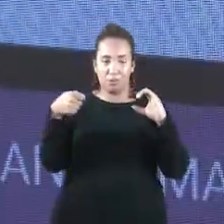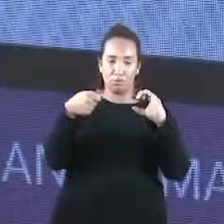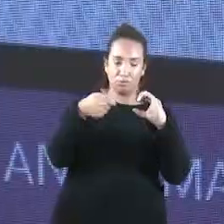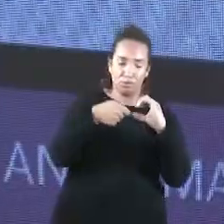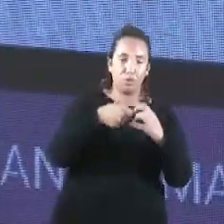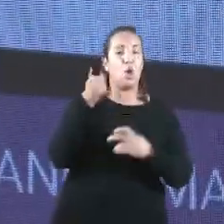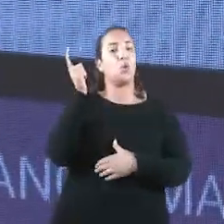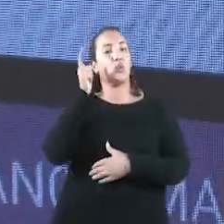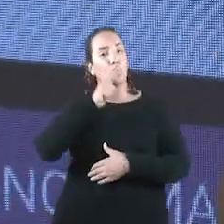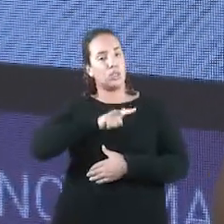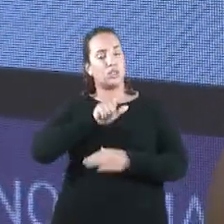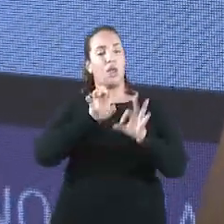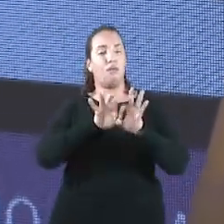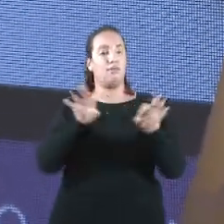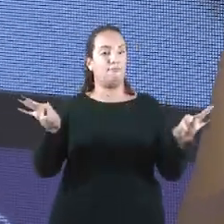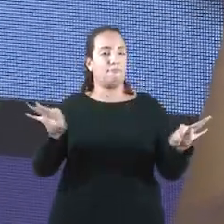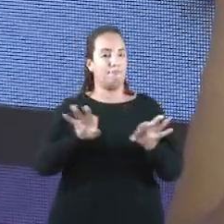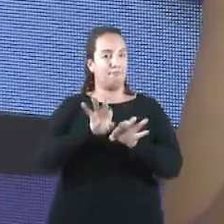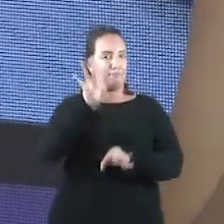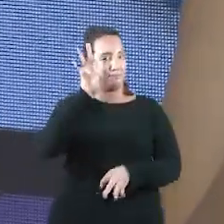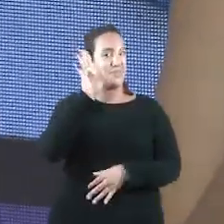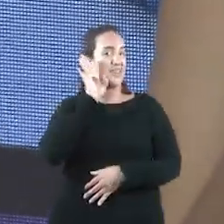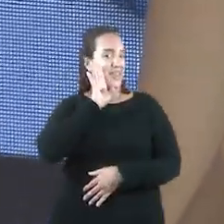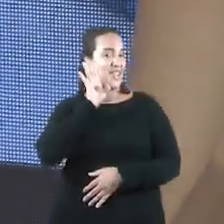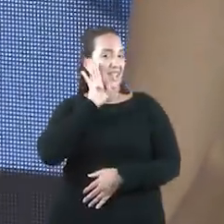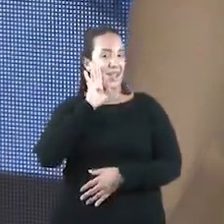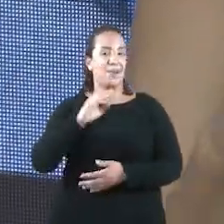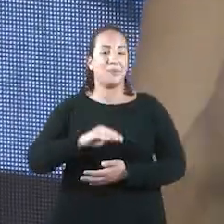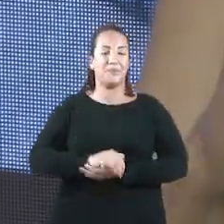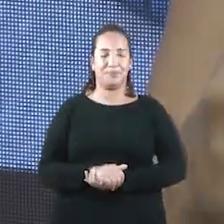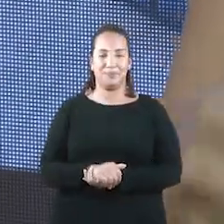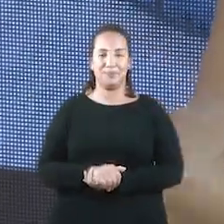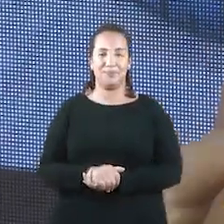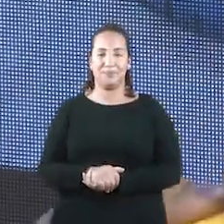que queremos ou precisamos. Legal, não é?